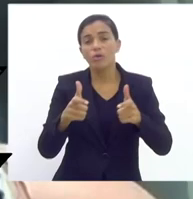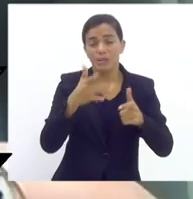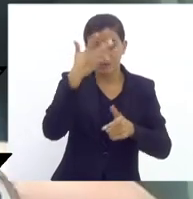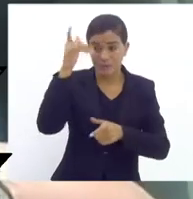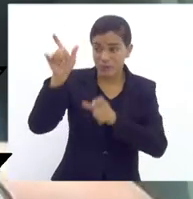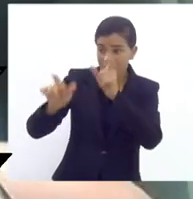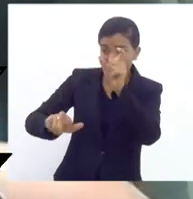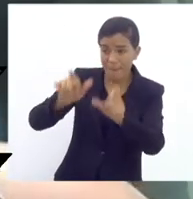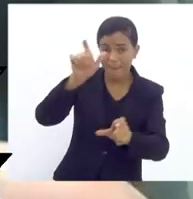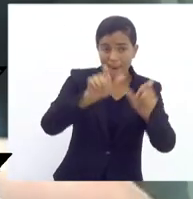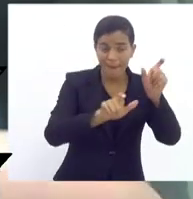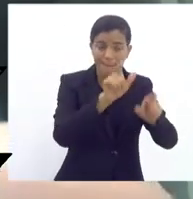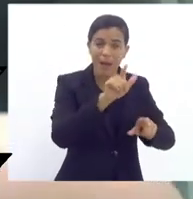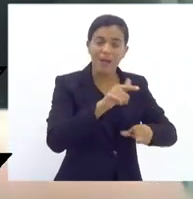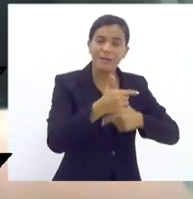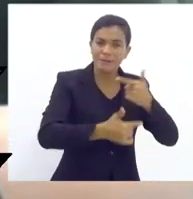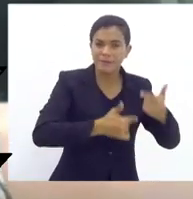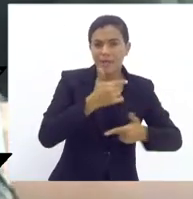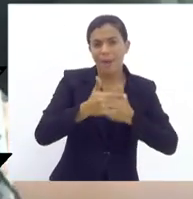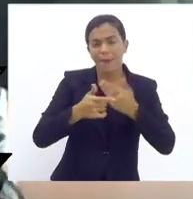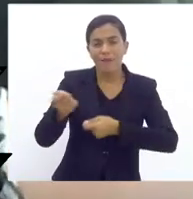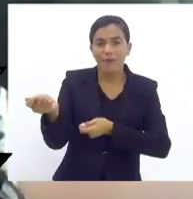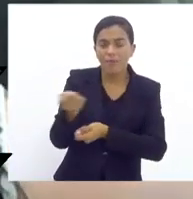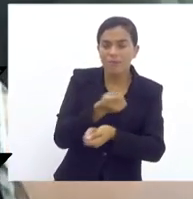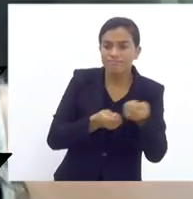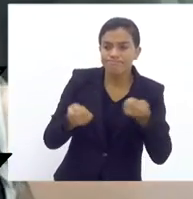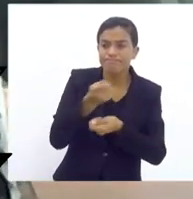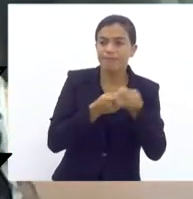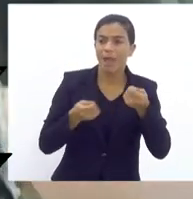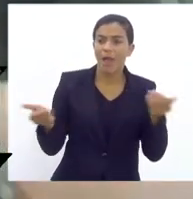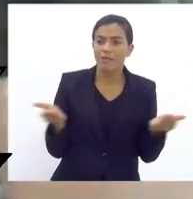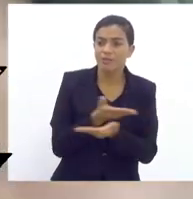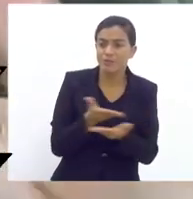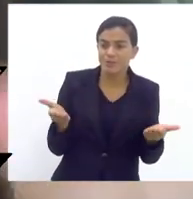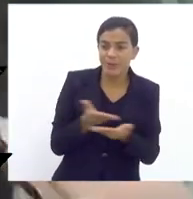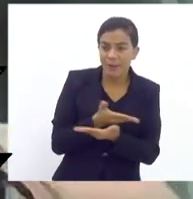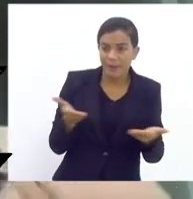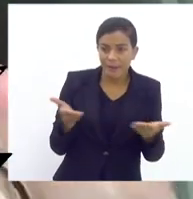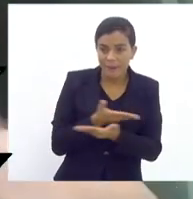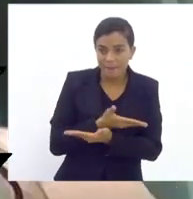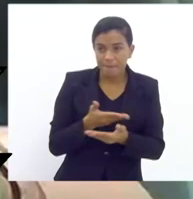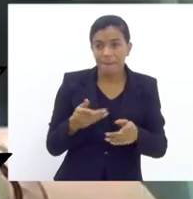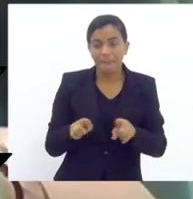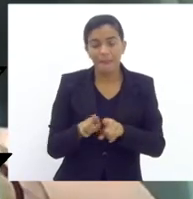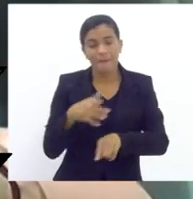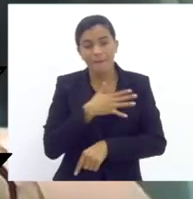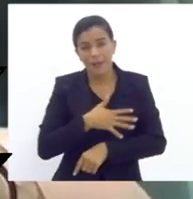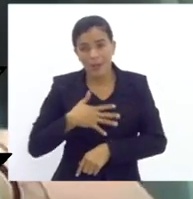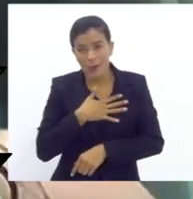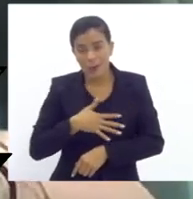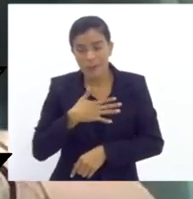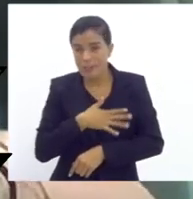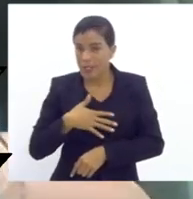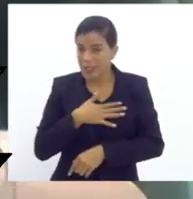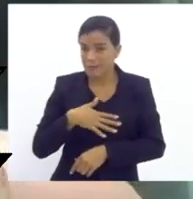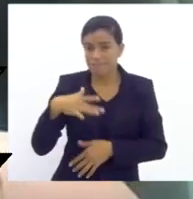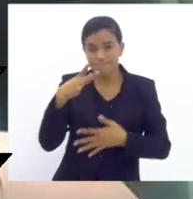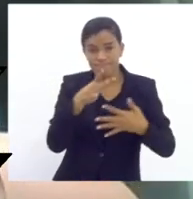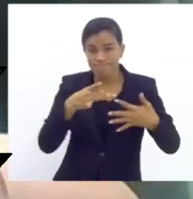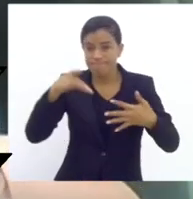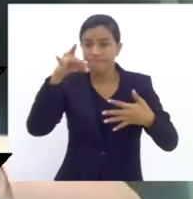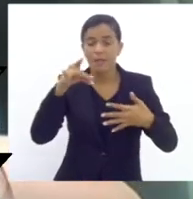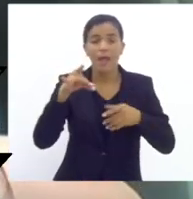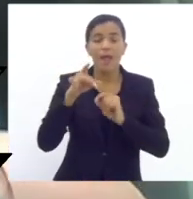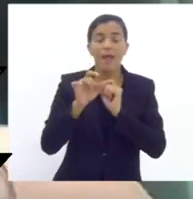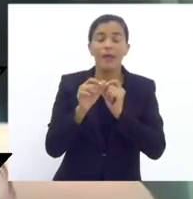atores trabalham de forma muito articulada né e o que eu gostaria acho que destacar primordialmente a